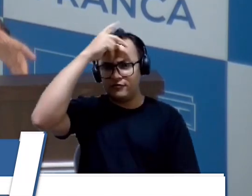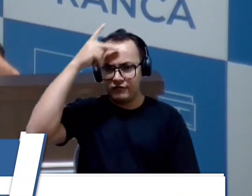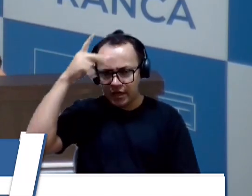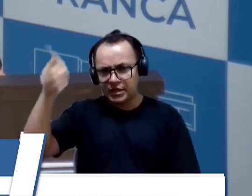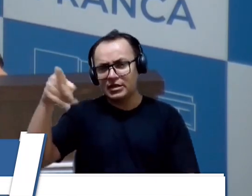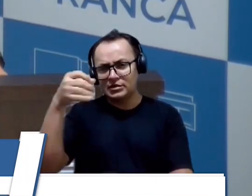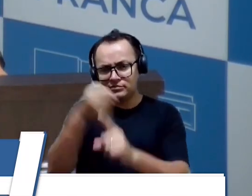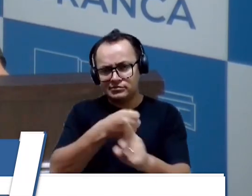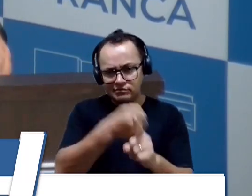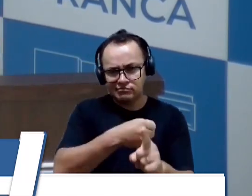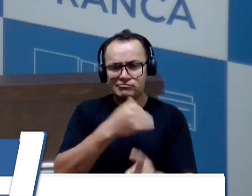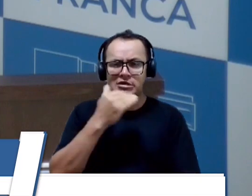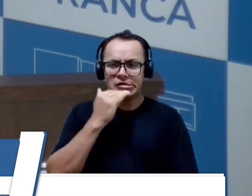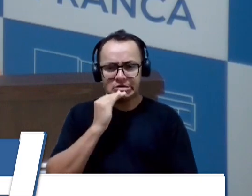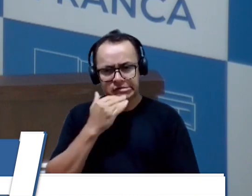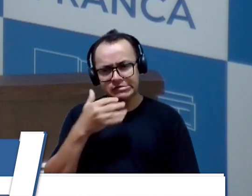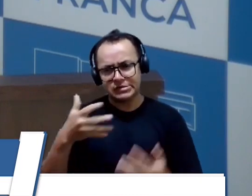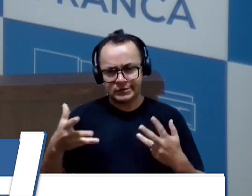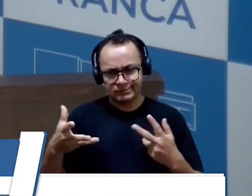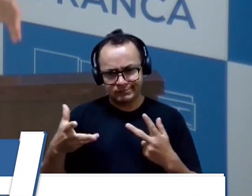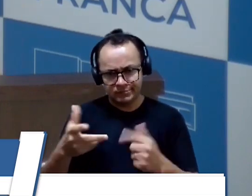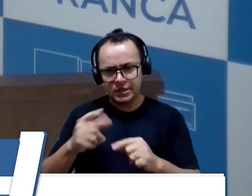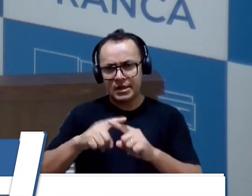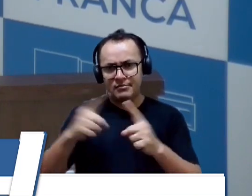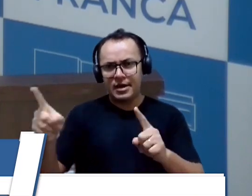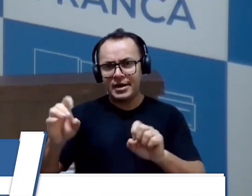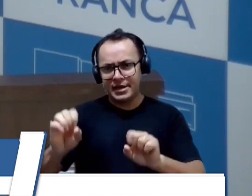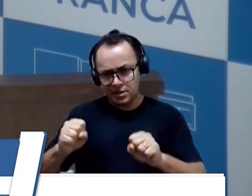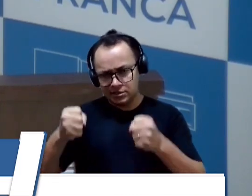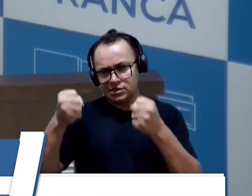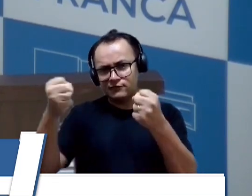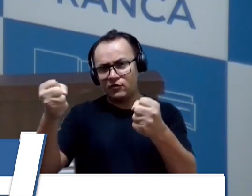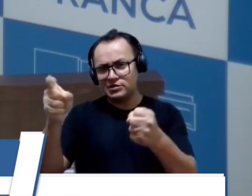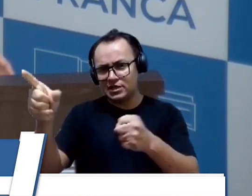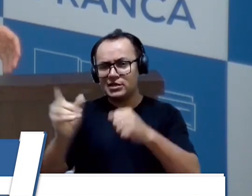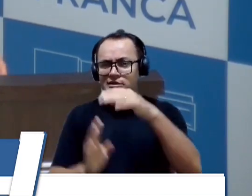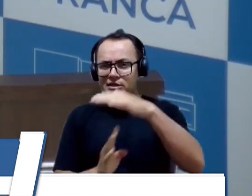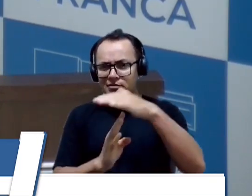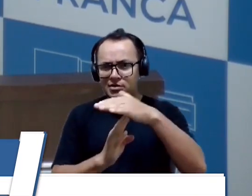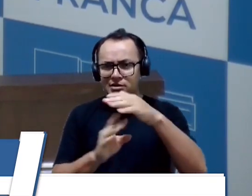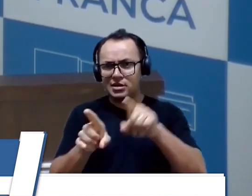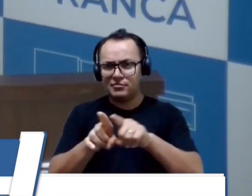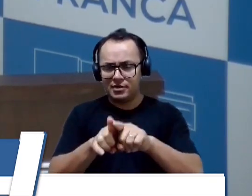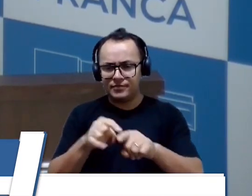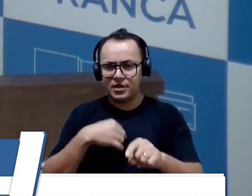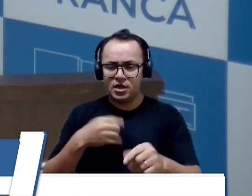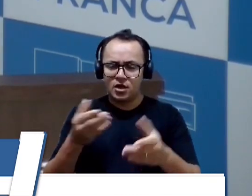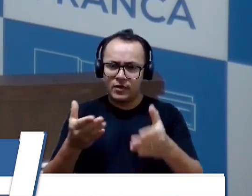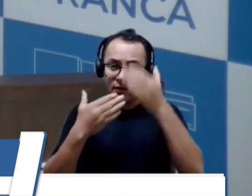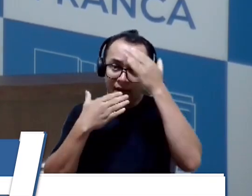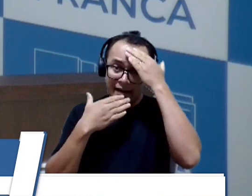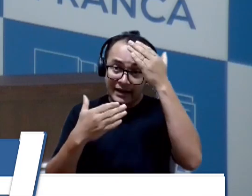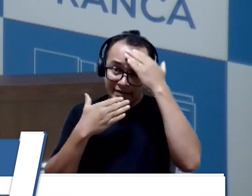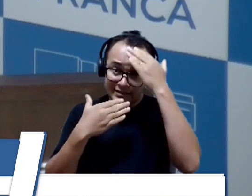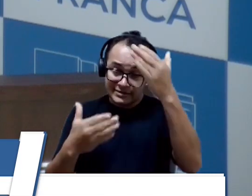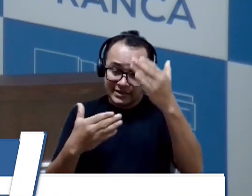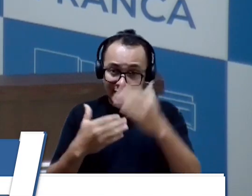defeito, qualidades, mas se esforça também, ele também tem limite, tá bom? Quero agradecer aqui,